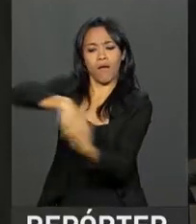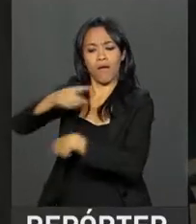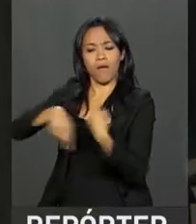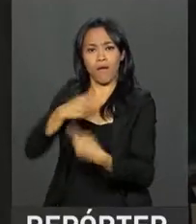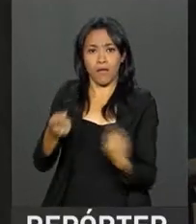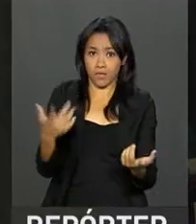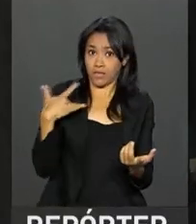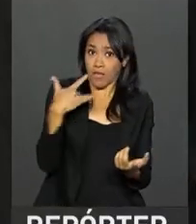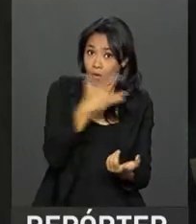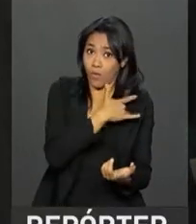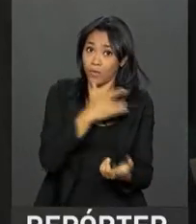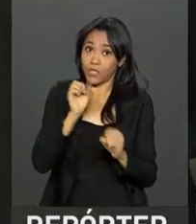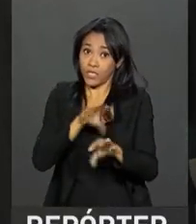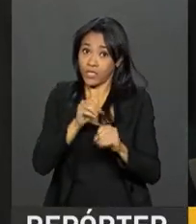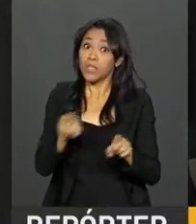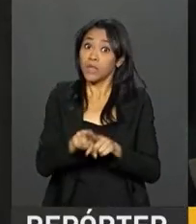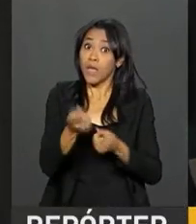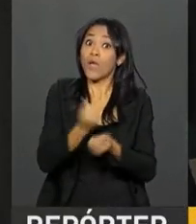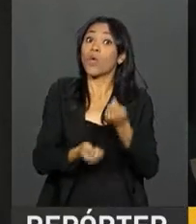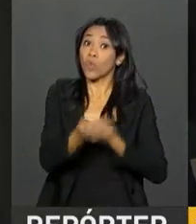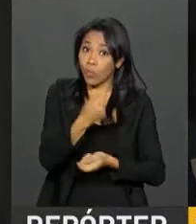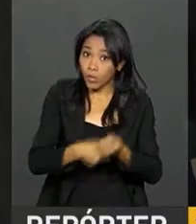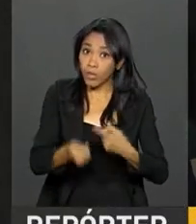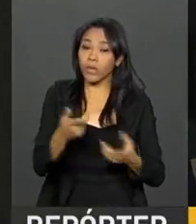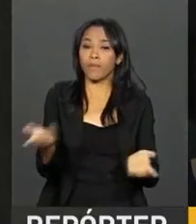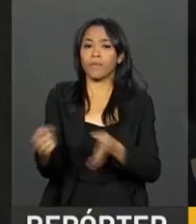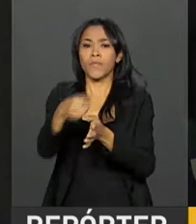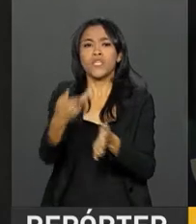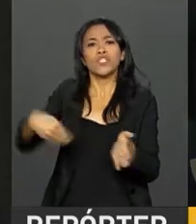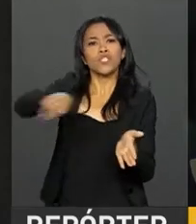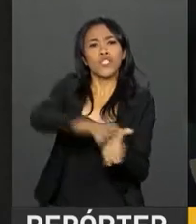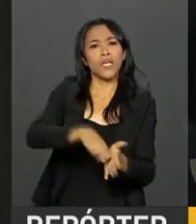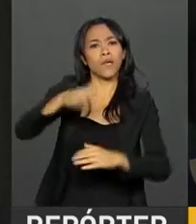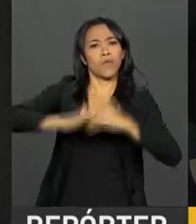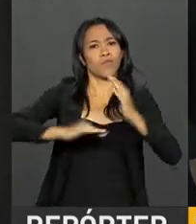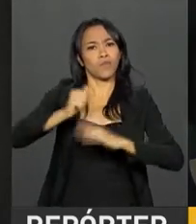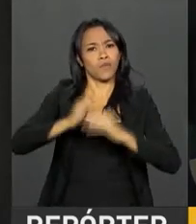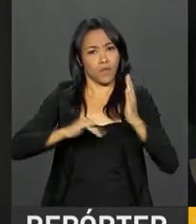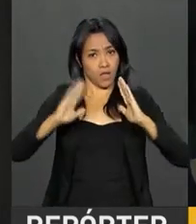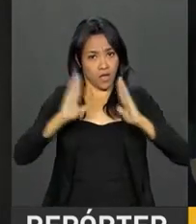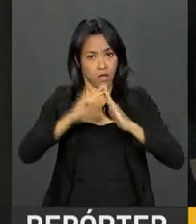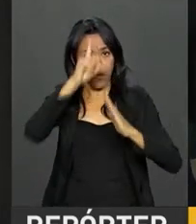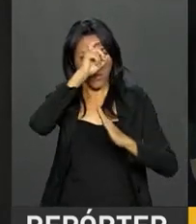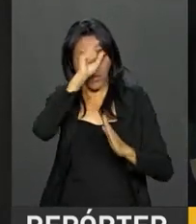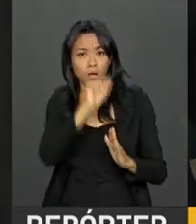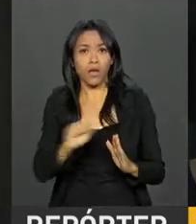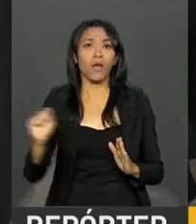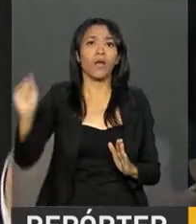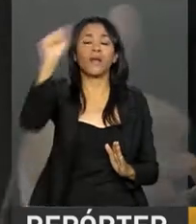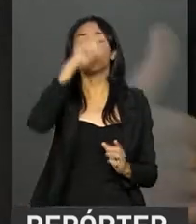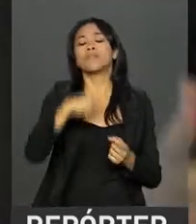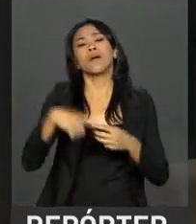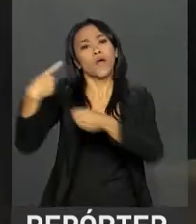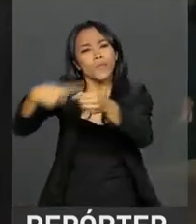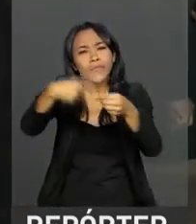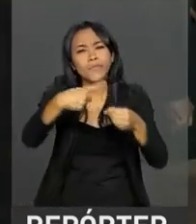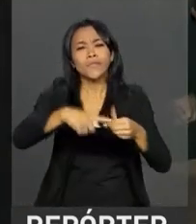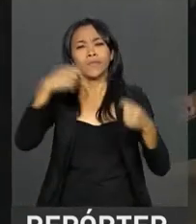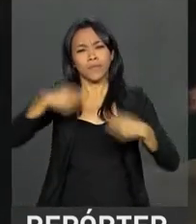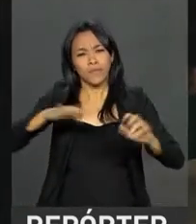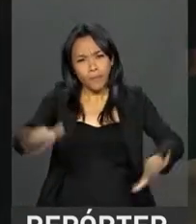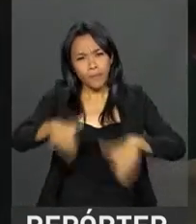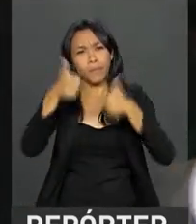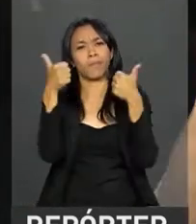economia da cidade cada aluno que chega aos profissionais estão chegando aos hospitais que precisa evoluir é o município que precisa melhorar